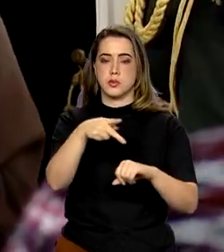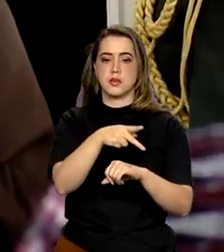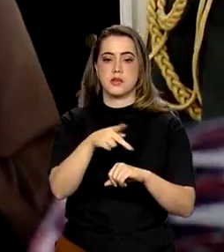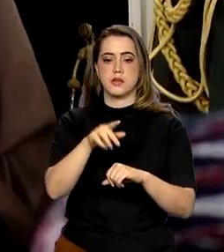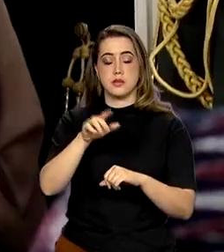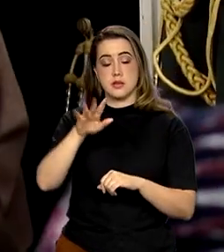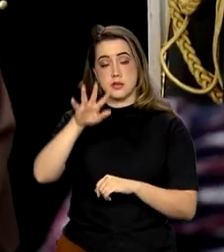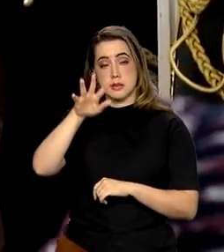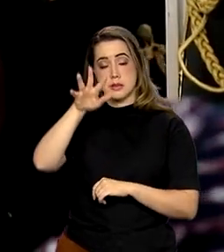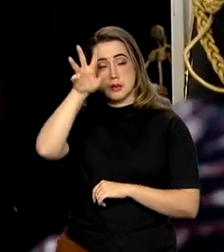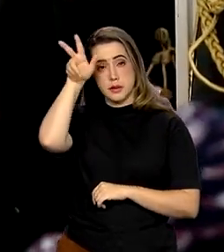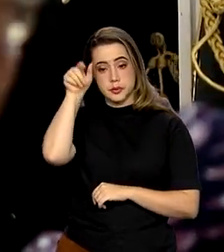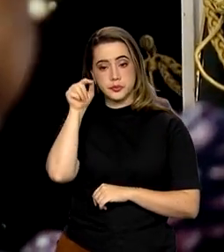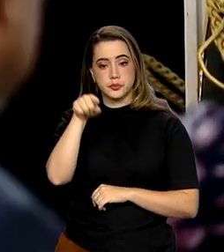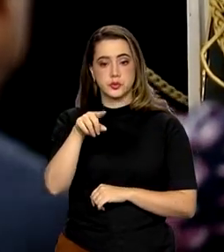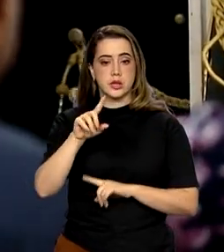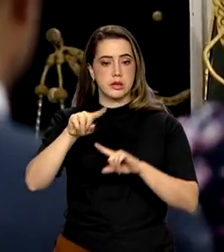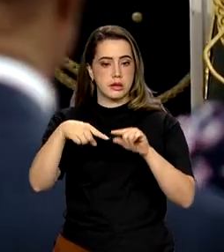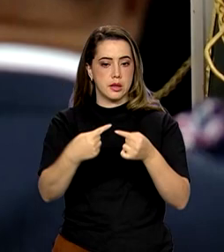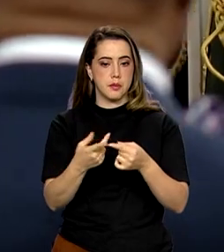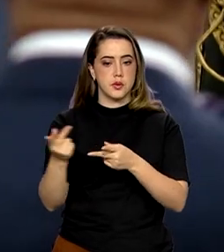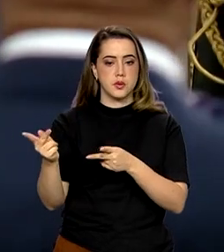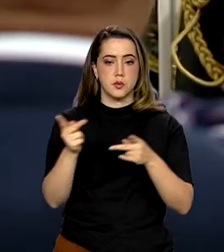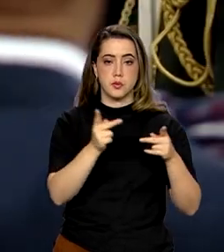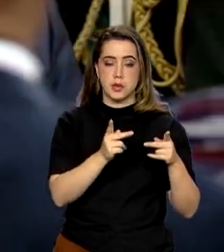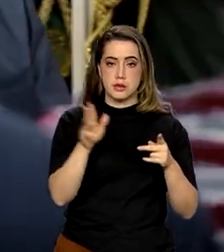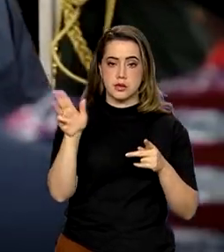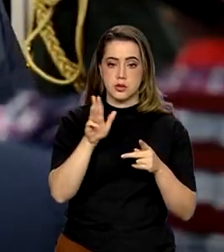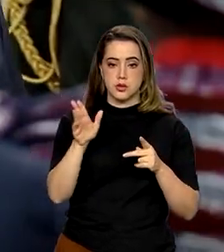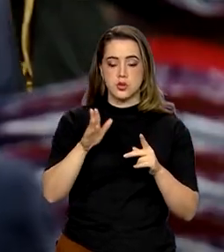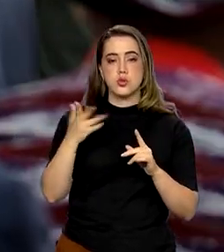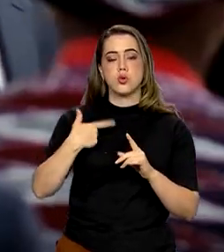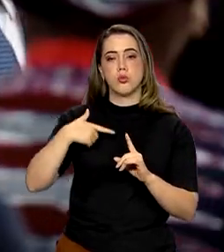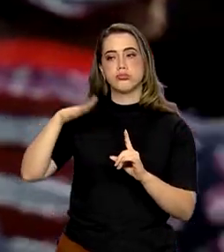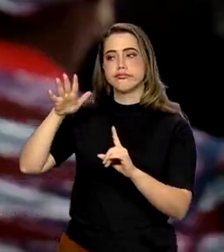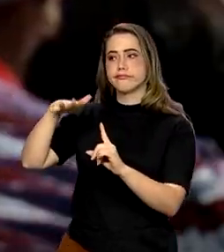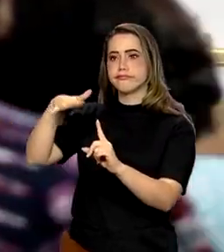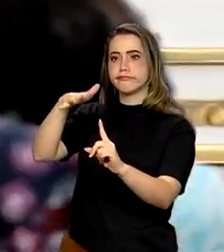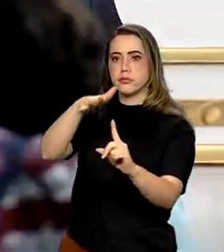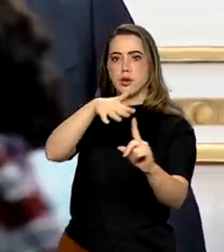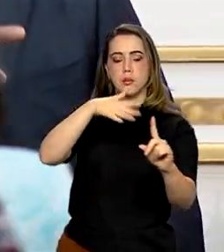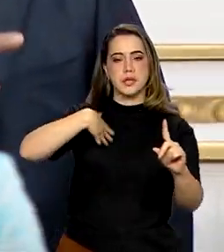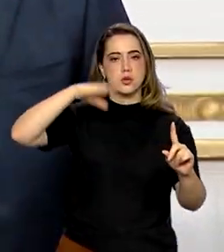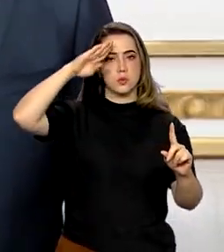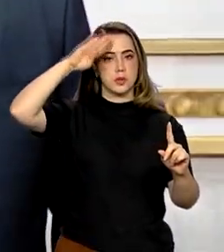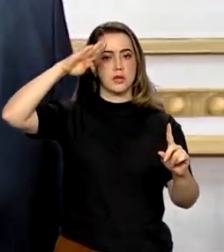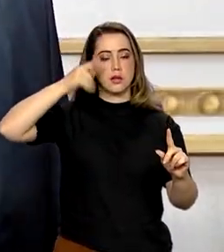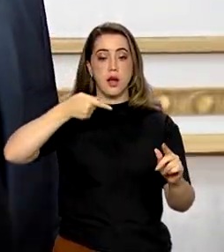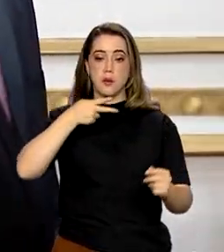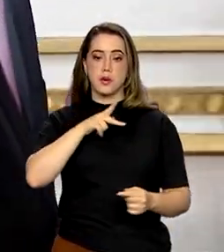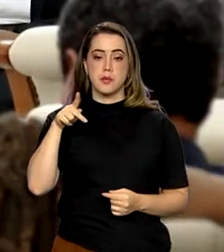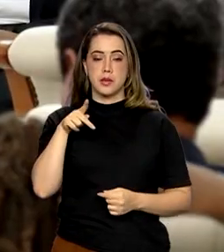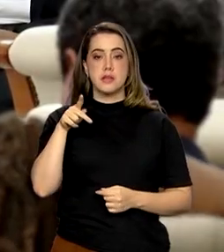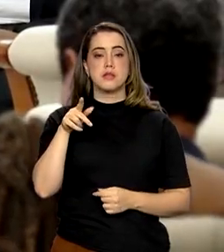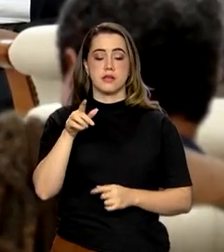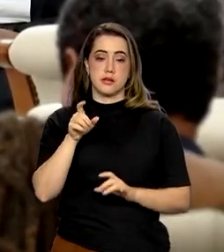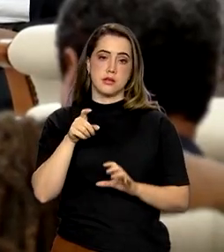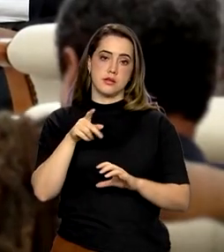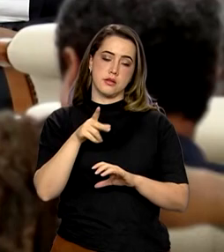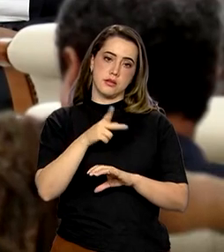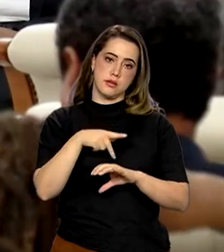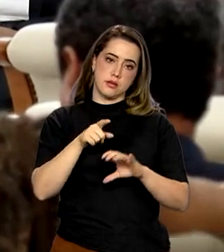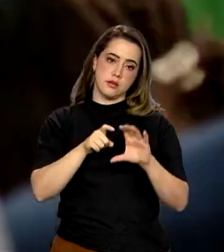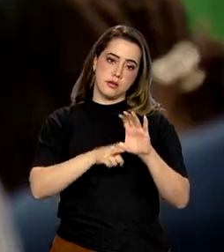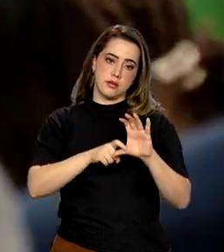Em seguida, o presidente Lula foi recebido com honras militares pelo presidente de Angola, João Lourenço, no Palácio